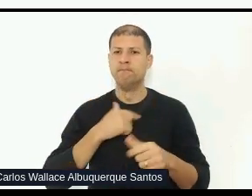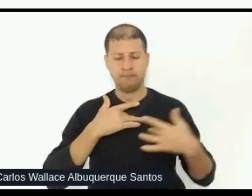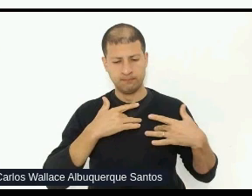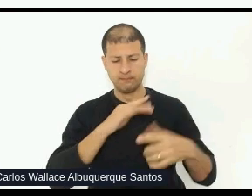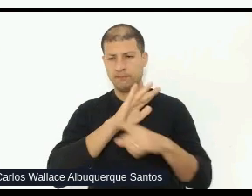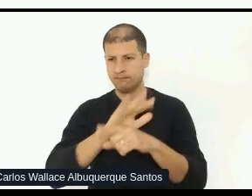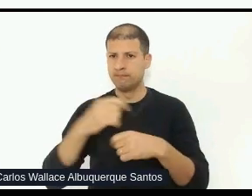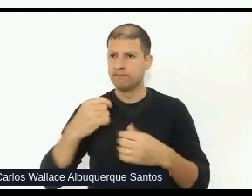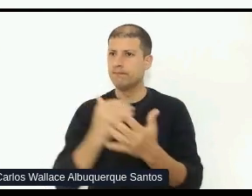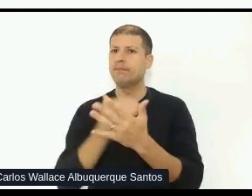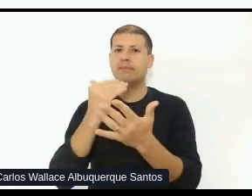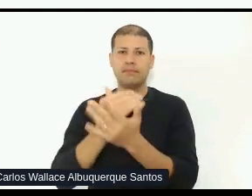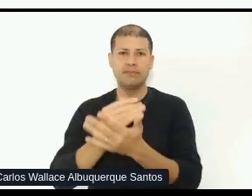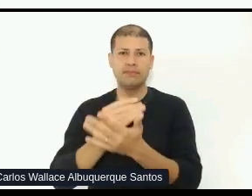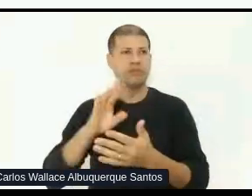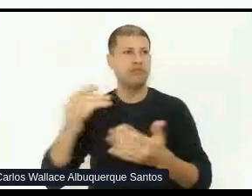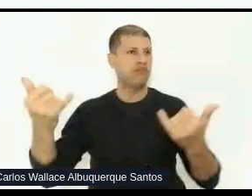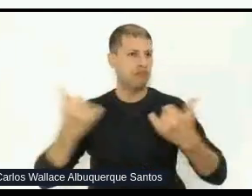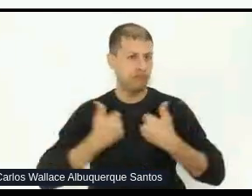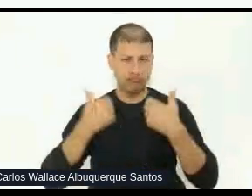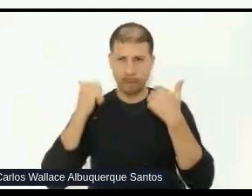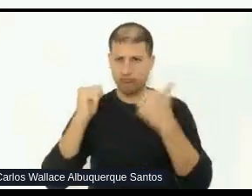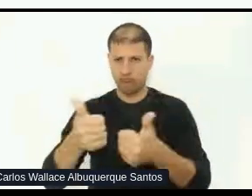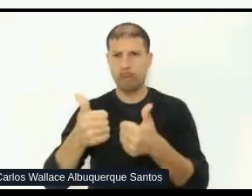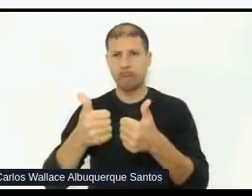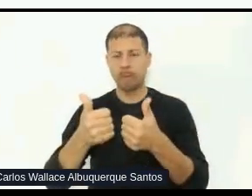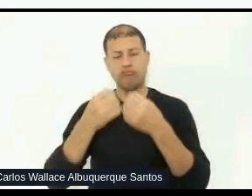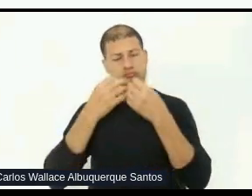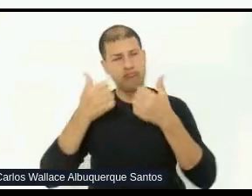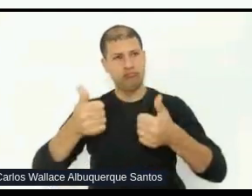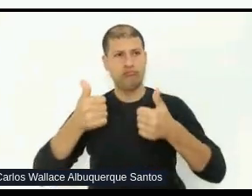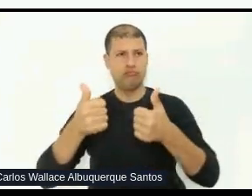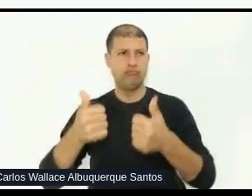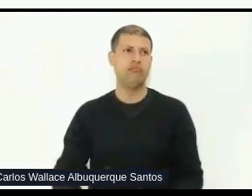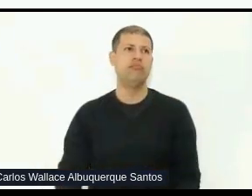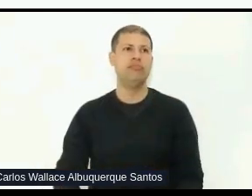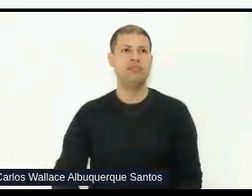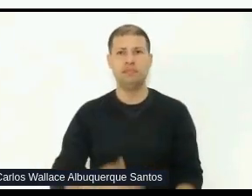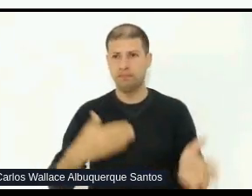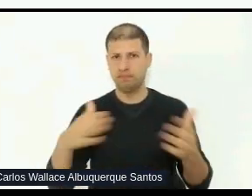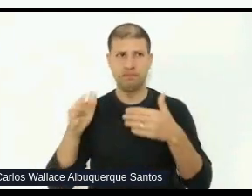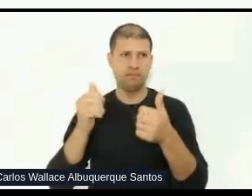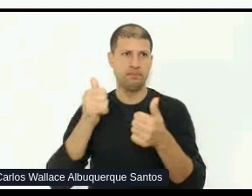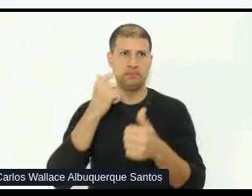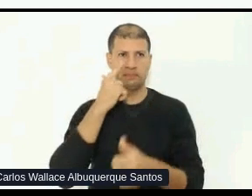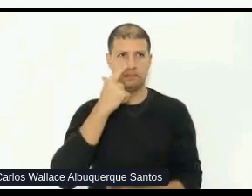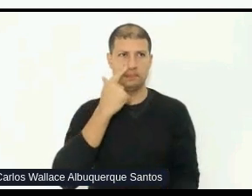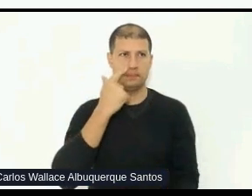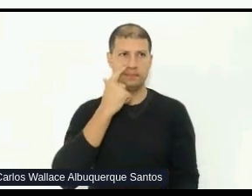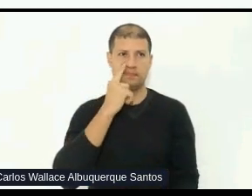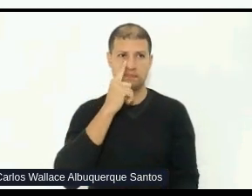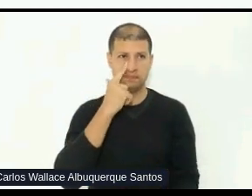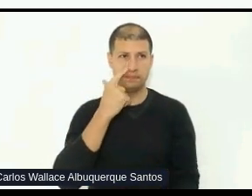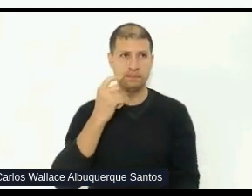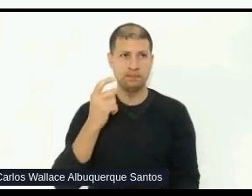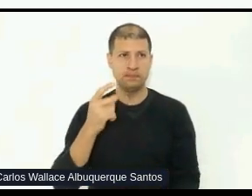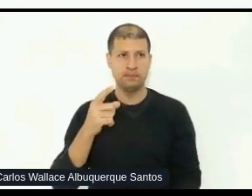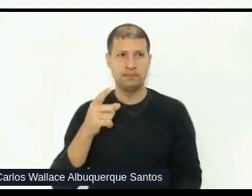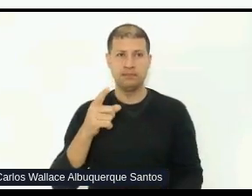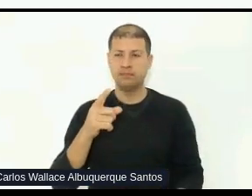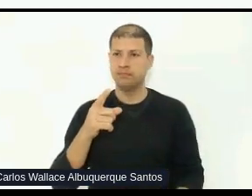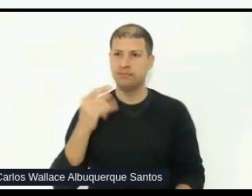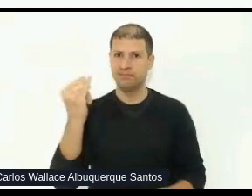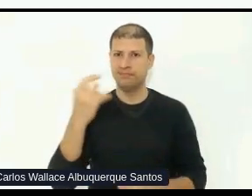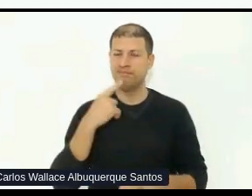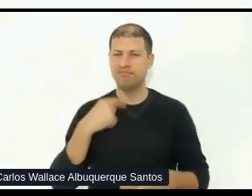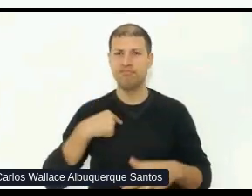mais, basta avisar. Isso é muito, muito, muito joia. Pode passar a próxima, né, Tom? E aí algo interessante que eu fiquei bastante